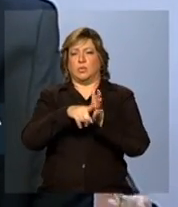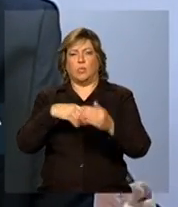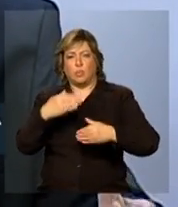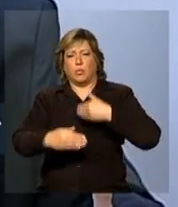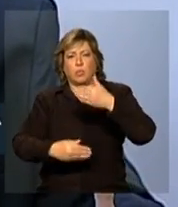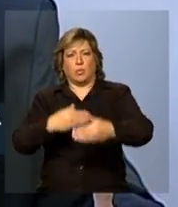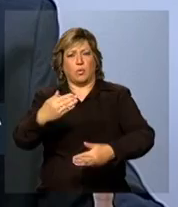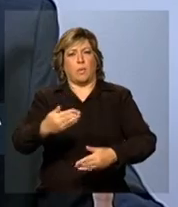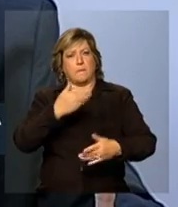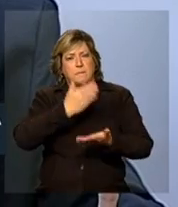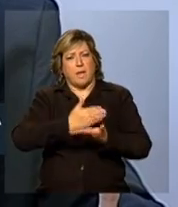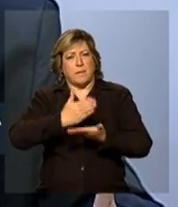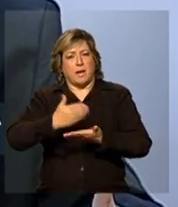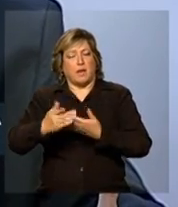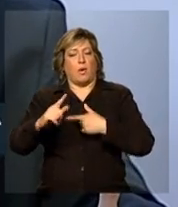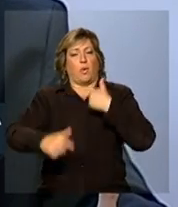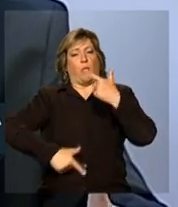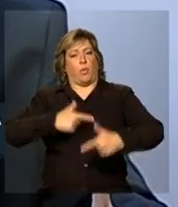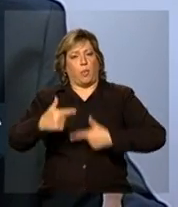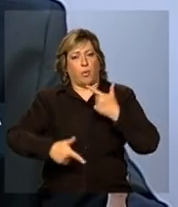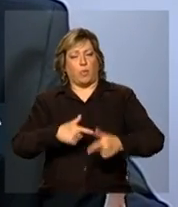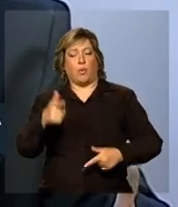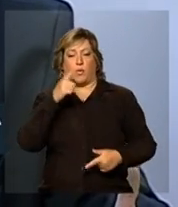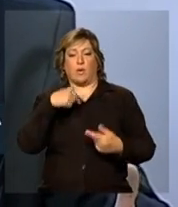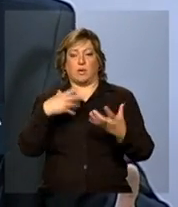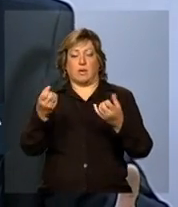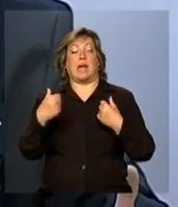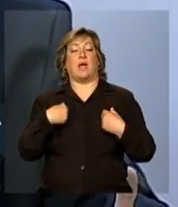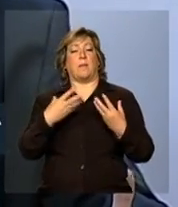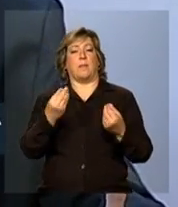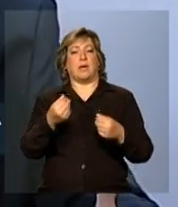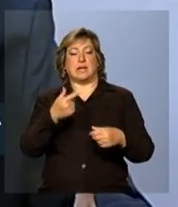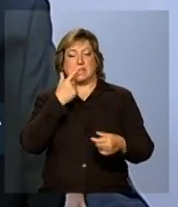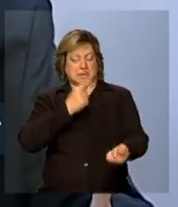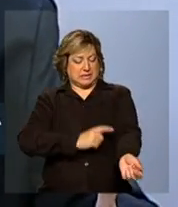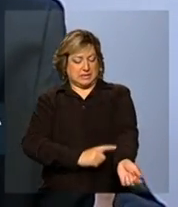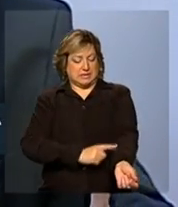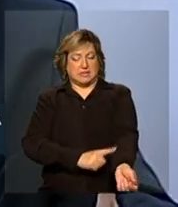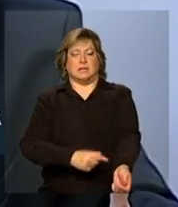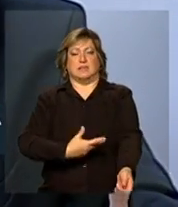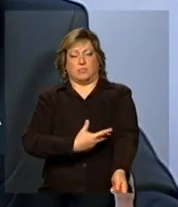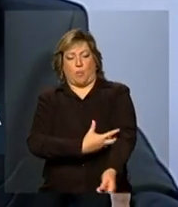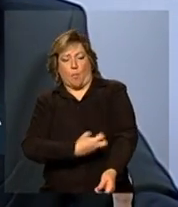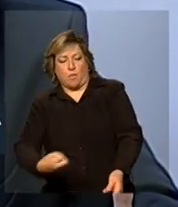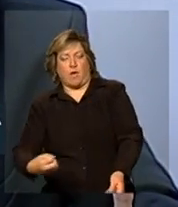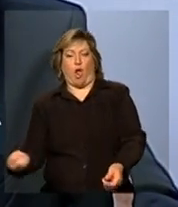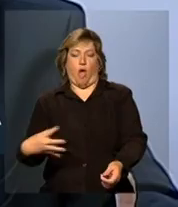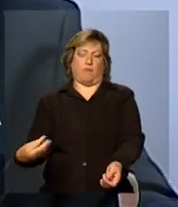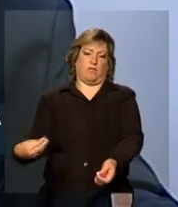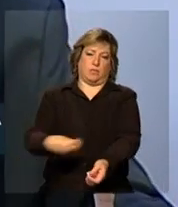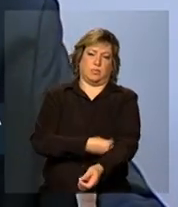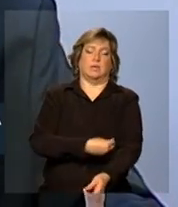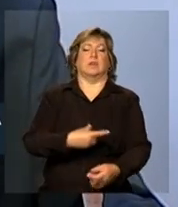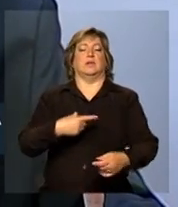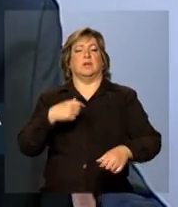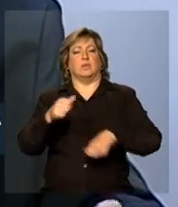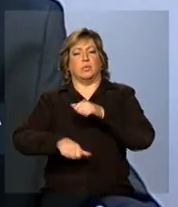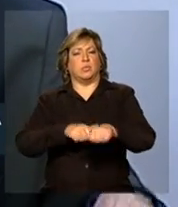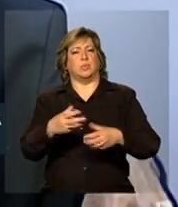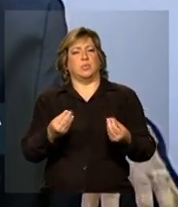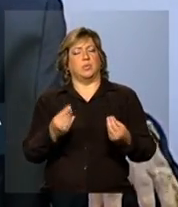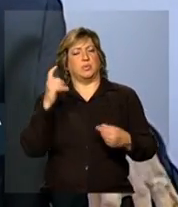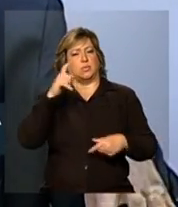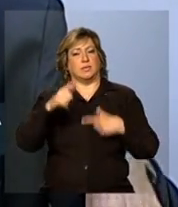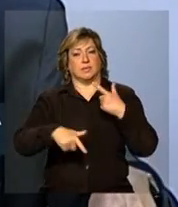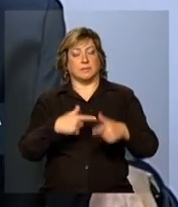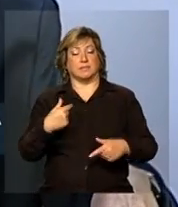familiares, a campanha que fizeram para que eu recebesse, eu tinha muita transfusão de sangue, a gente conseguiu no carnaval, com que a